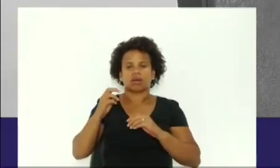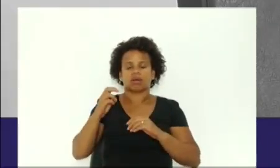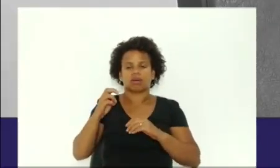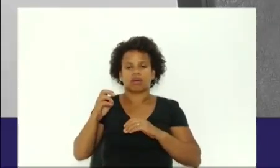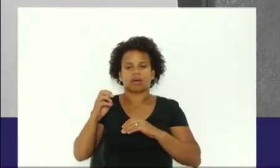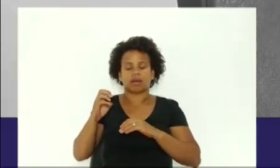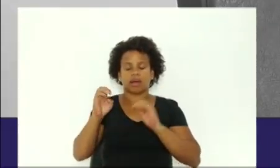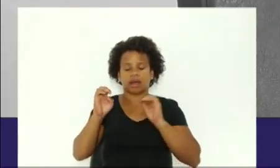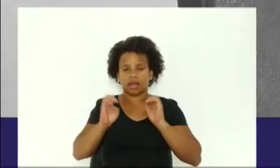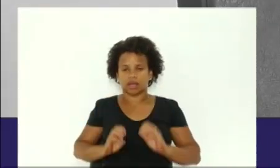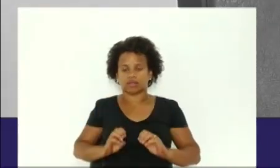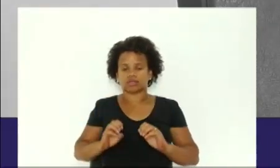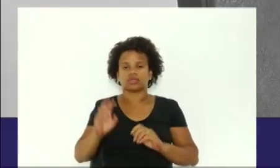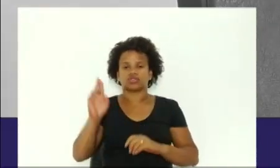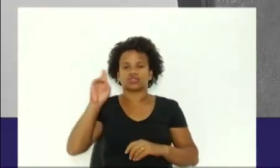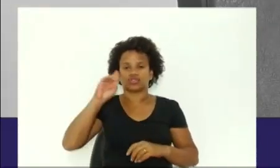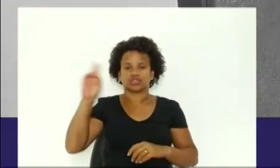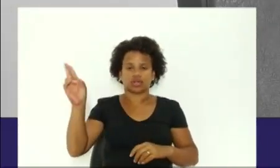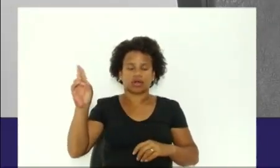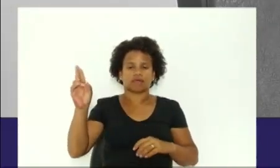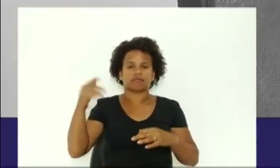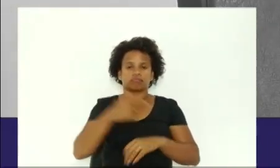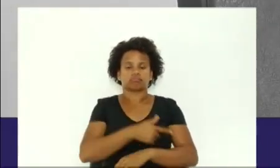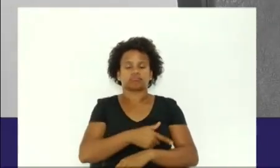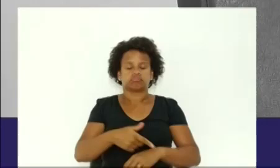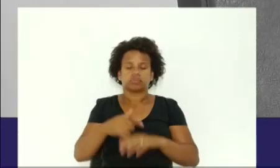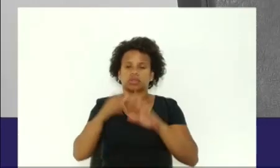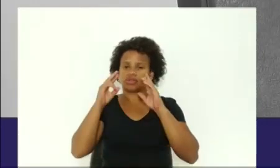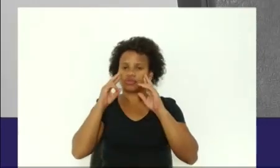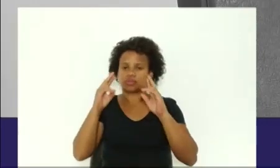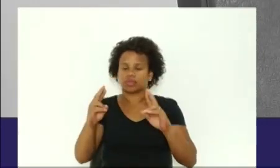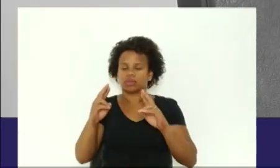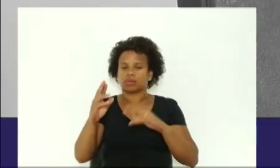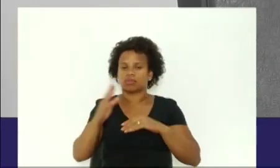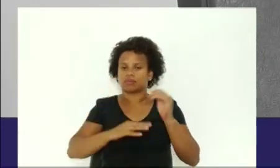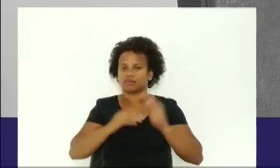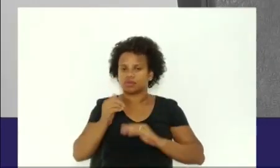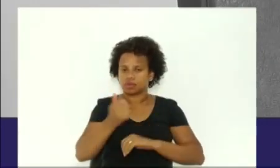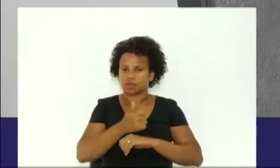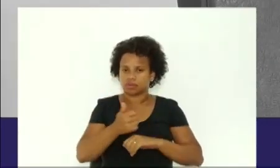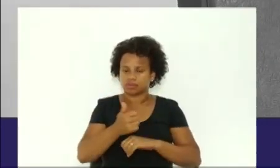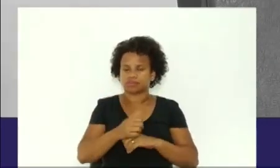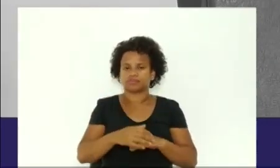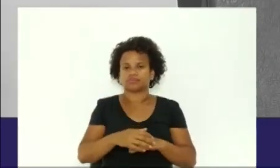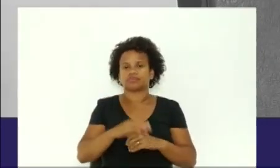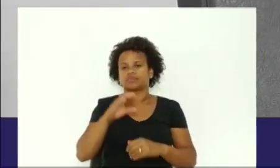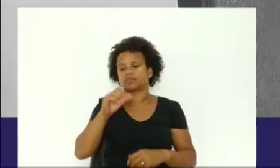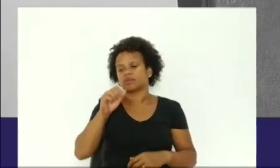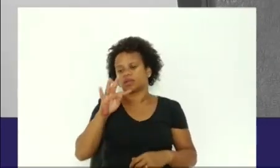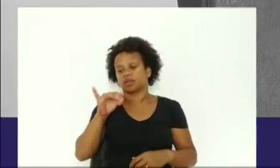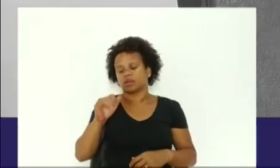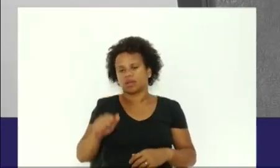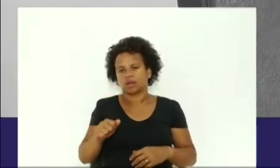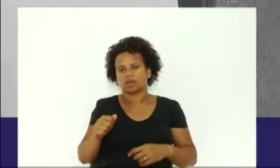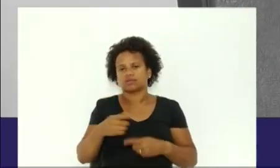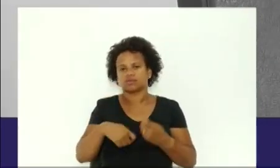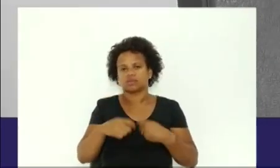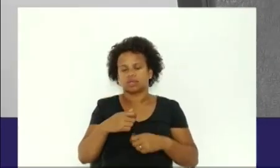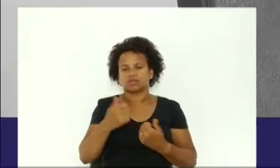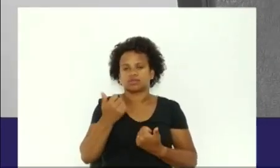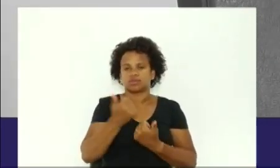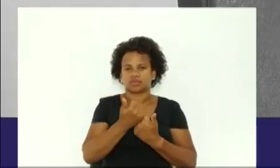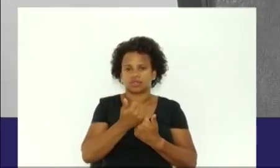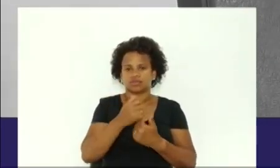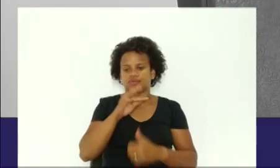exemplar, sempre respeitando os profissionais e sua equipe, que é composta por Kátia, auxiliar administrativo,